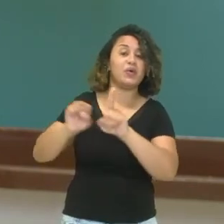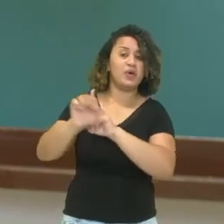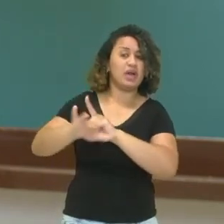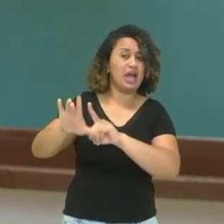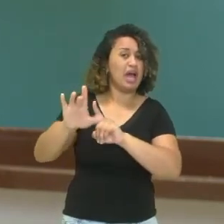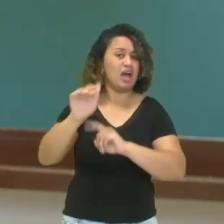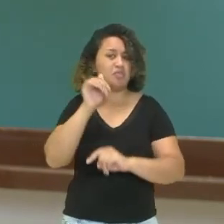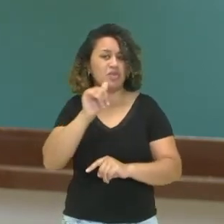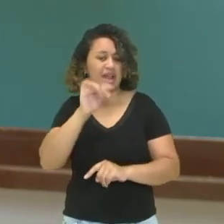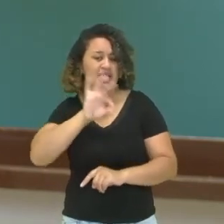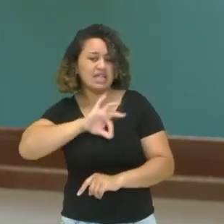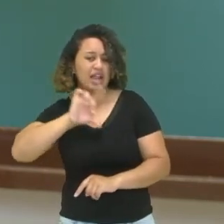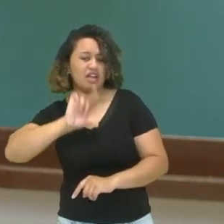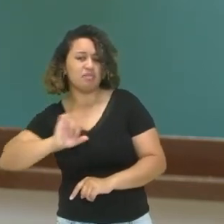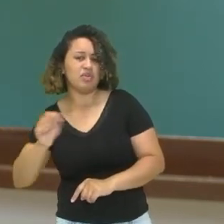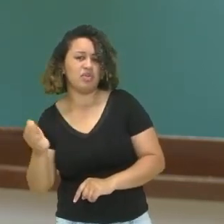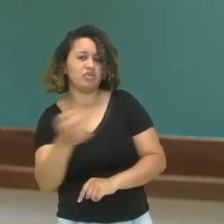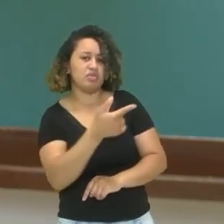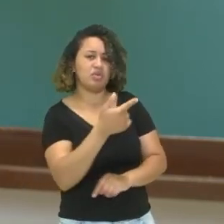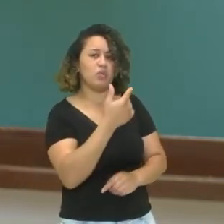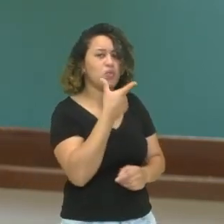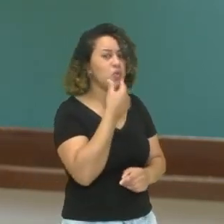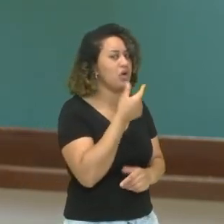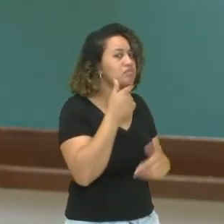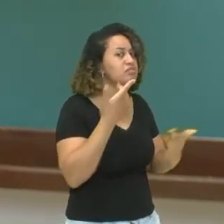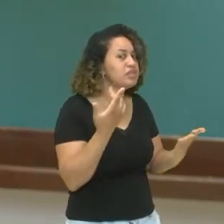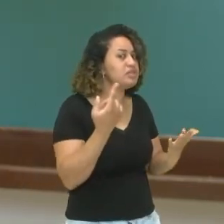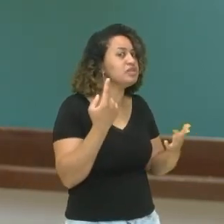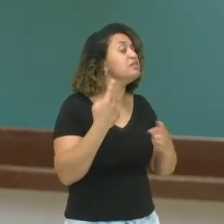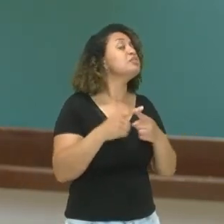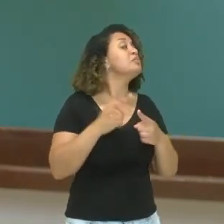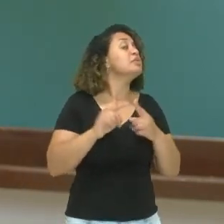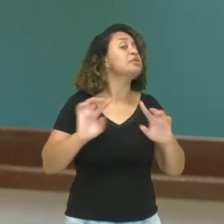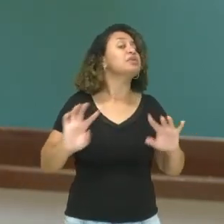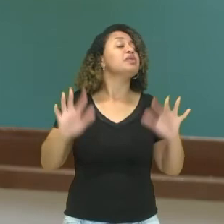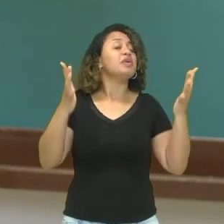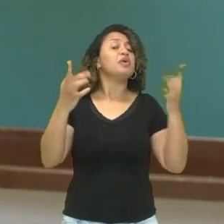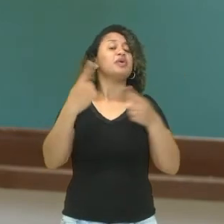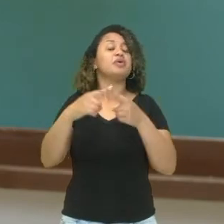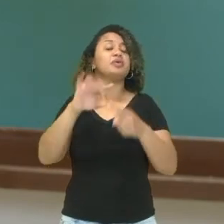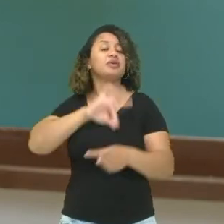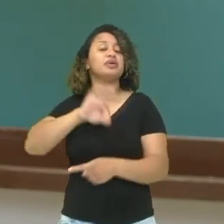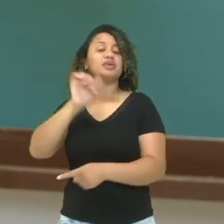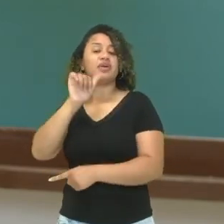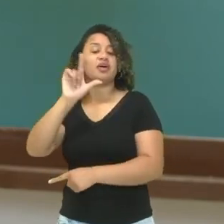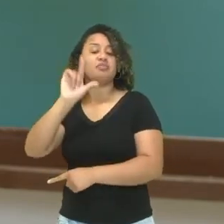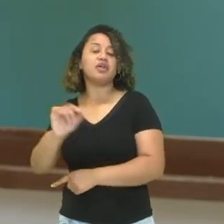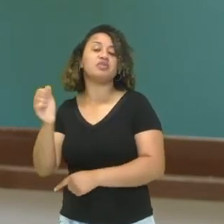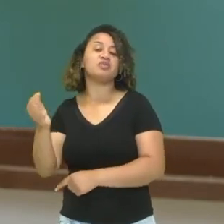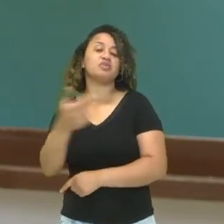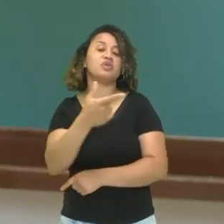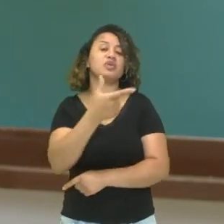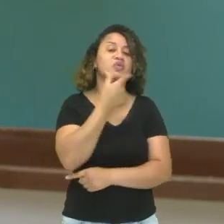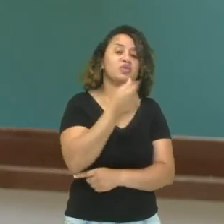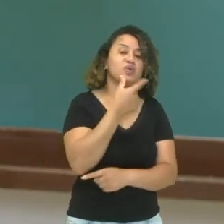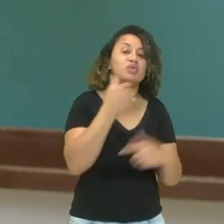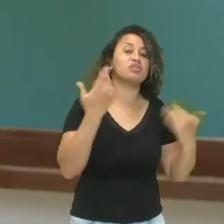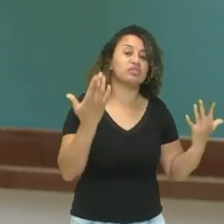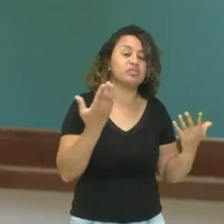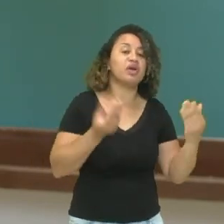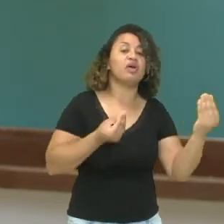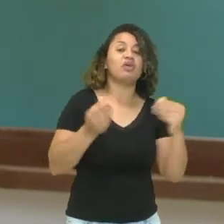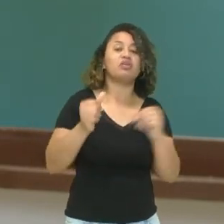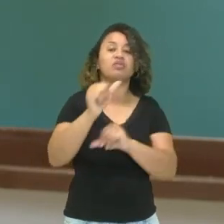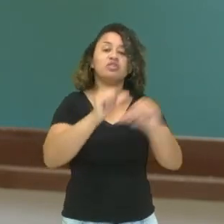que o homem? Por que essas situações acontecem? Por que a mulher em geral ganha menos que o homem? Como fazer para mudar